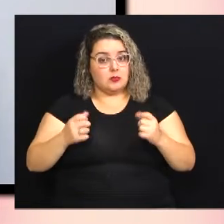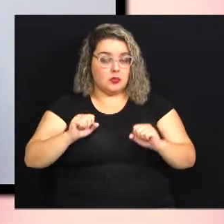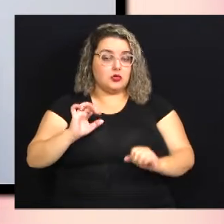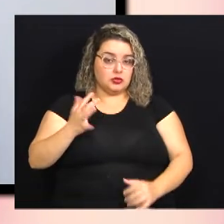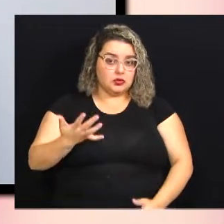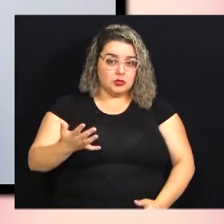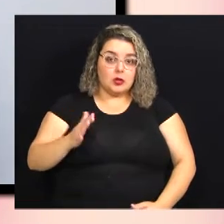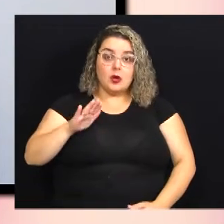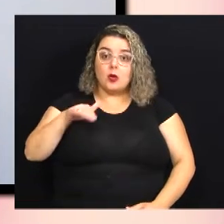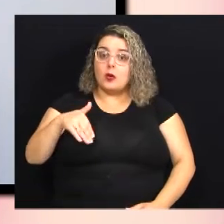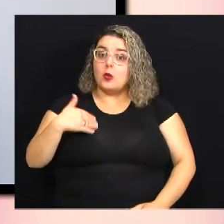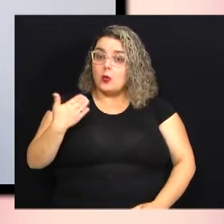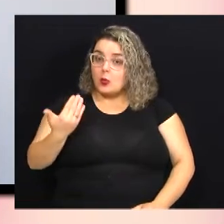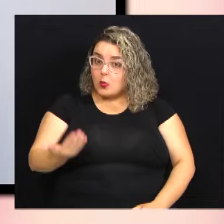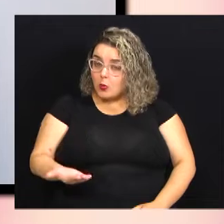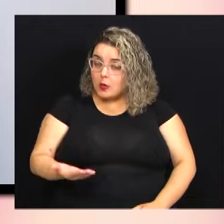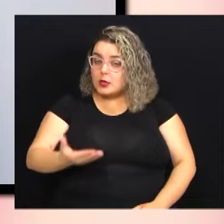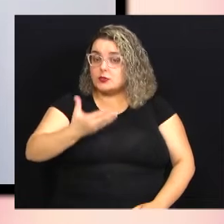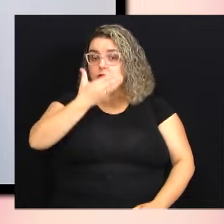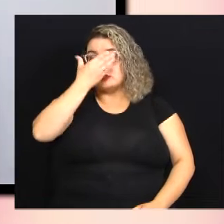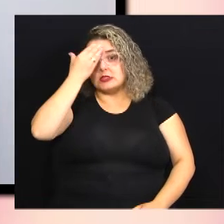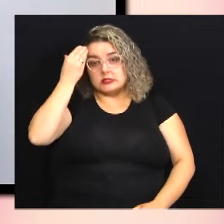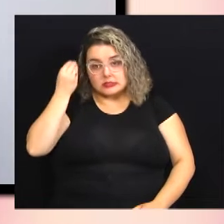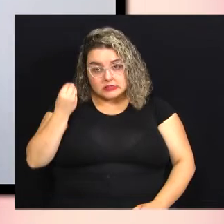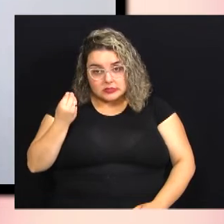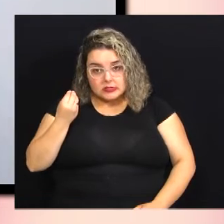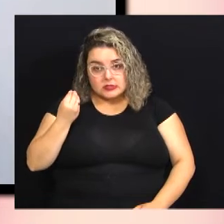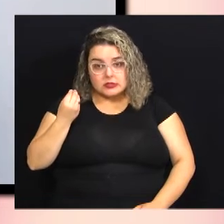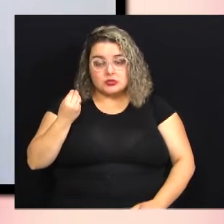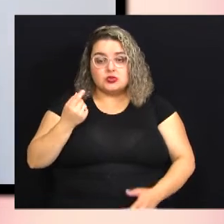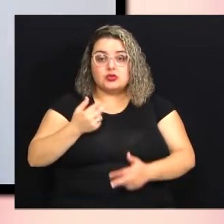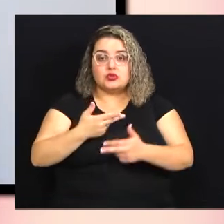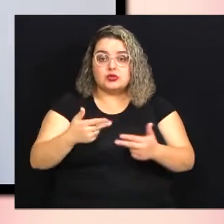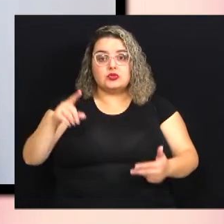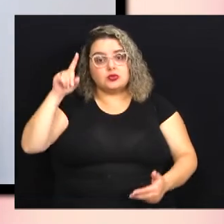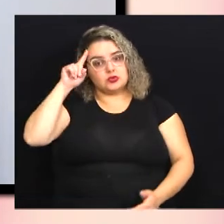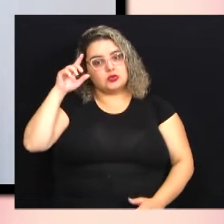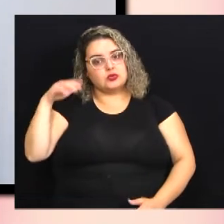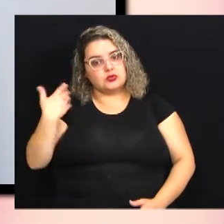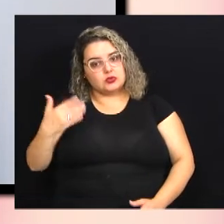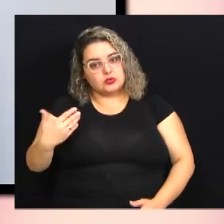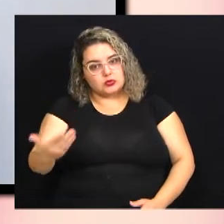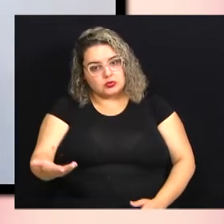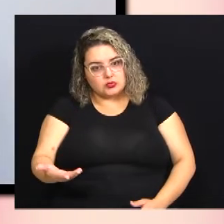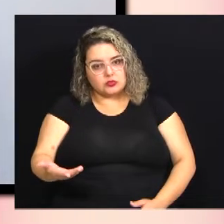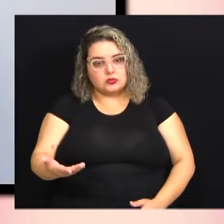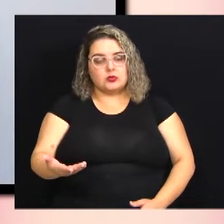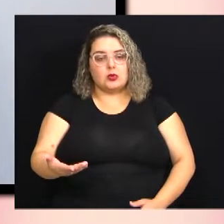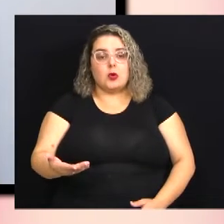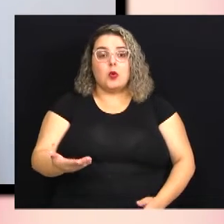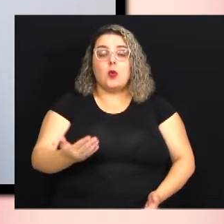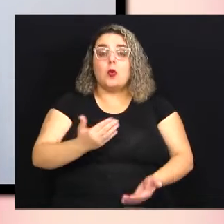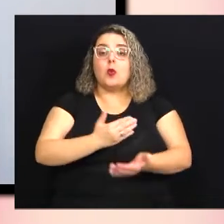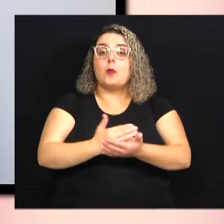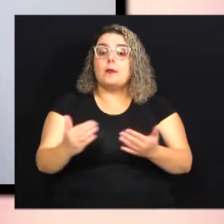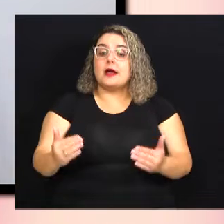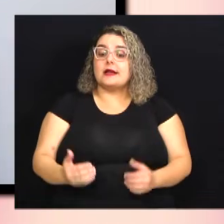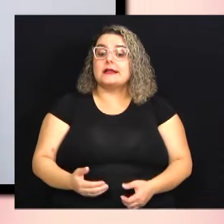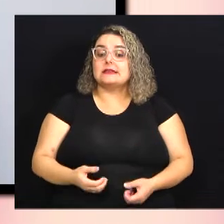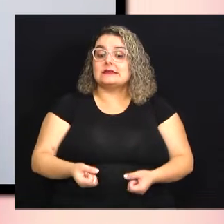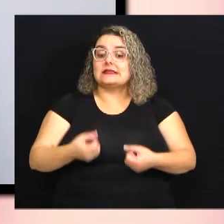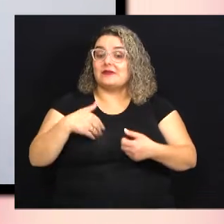quando este esquecimento de coisas cotidianas adquirem um grau